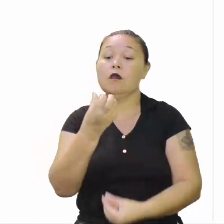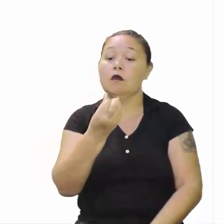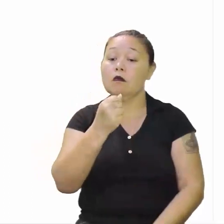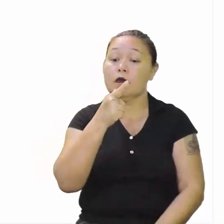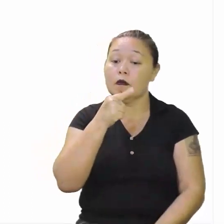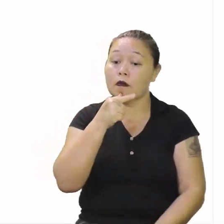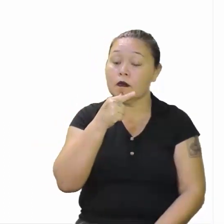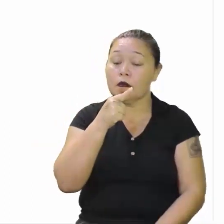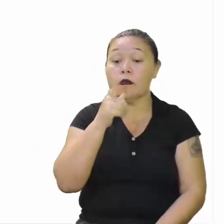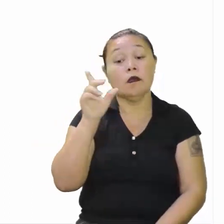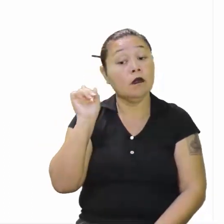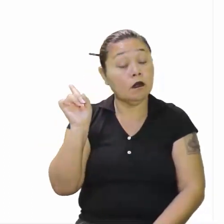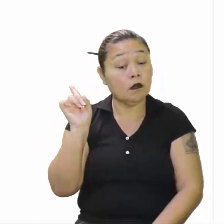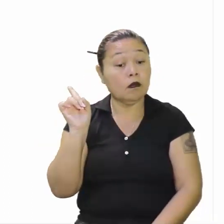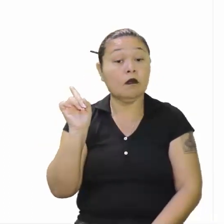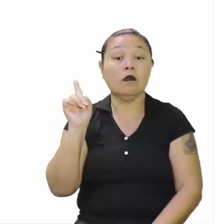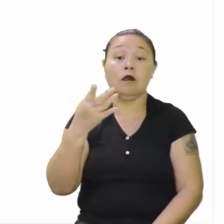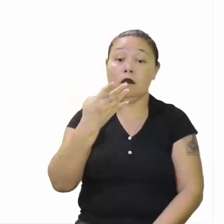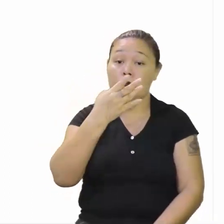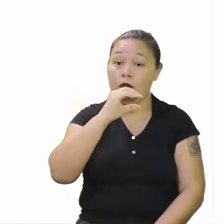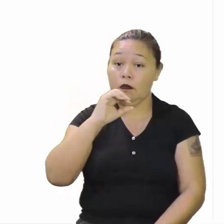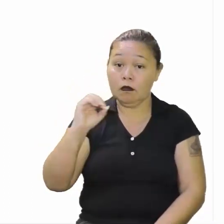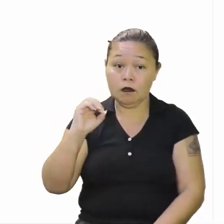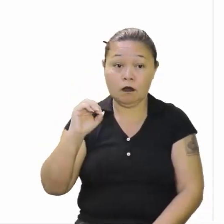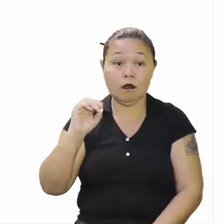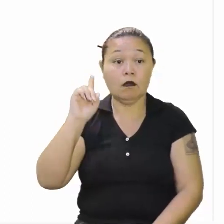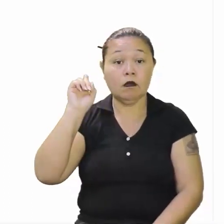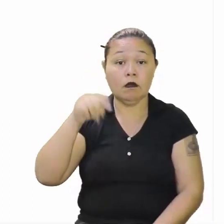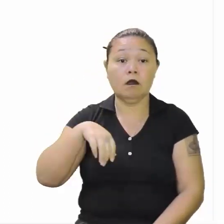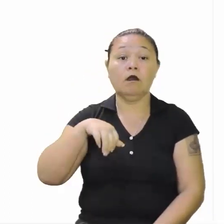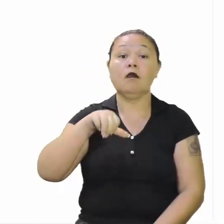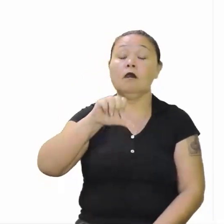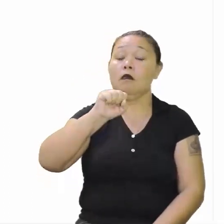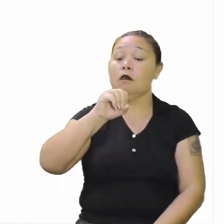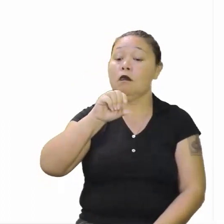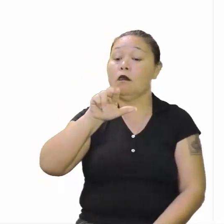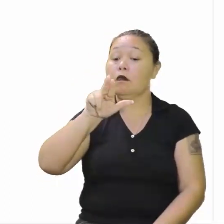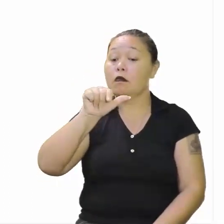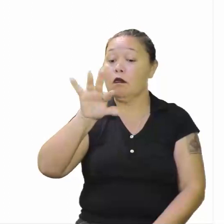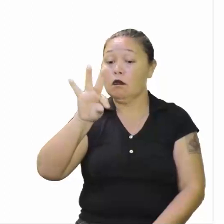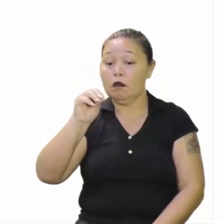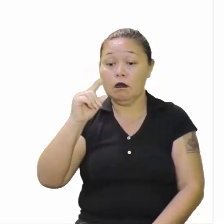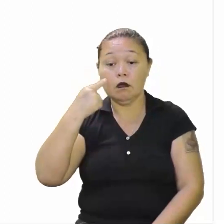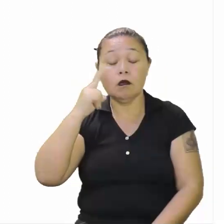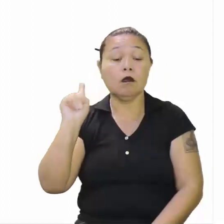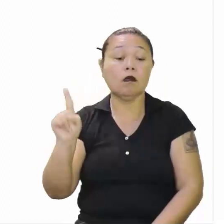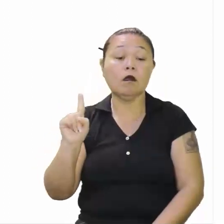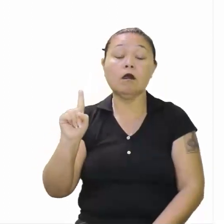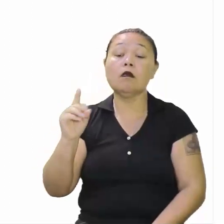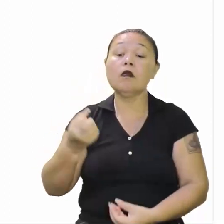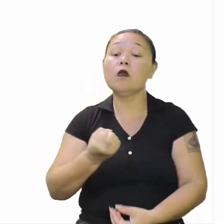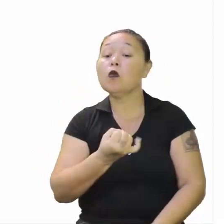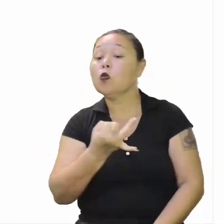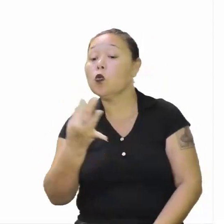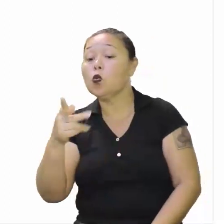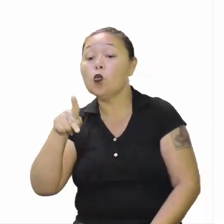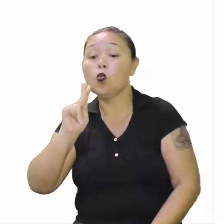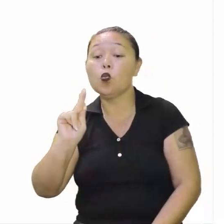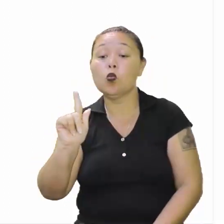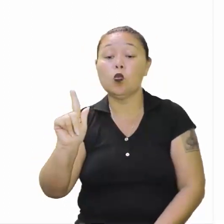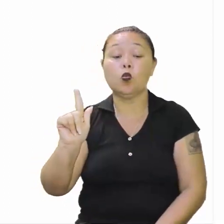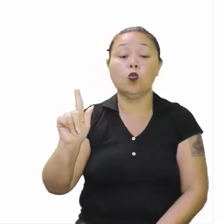água. Esses 400 gramas de cloreto de sódio, que é o soluto, corresponde a quantos quilos? Olha